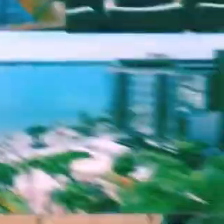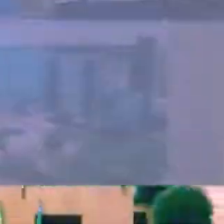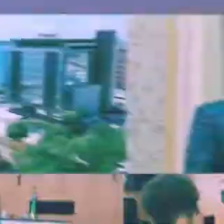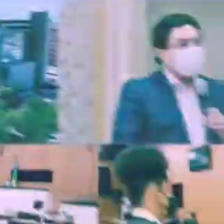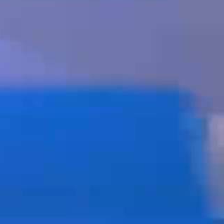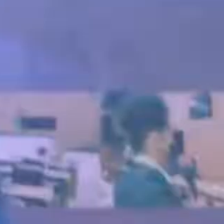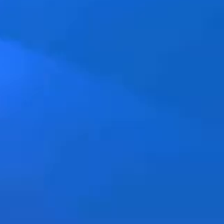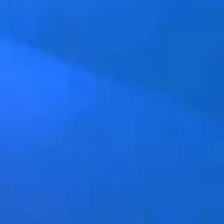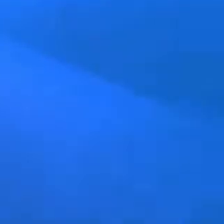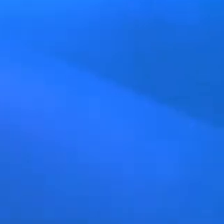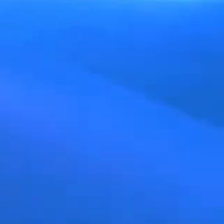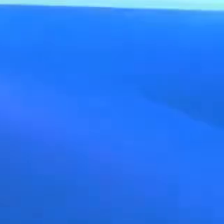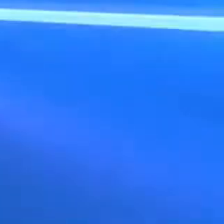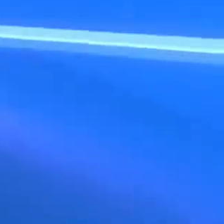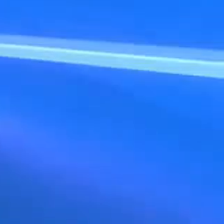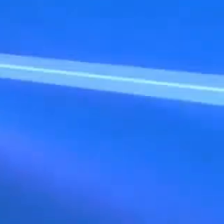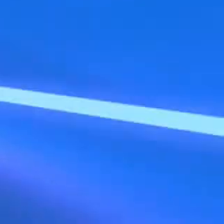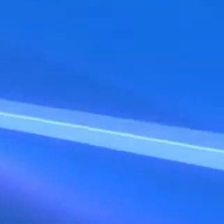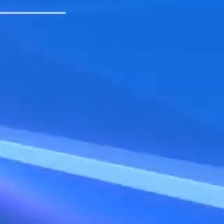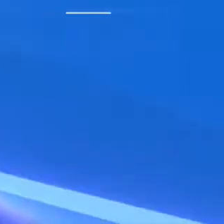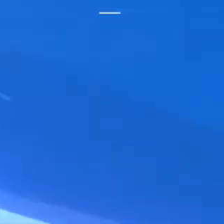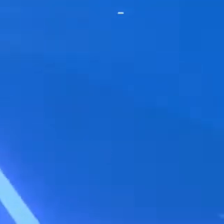E aí